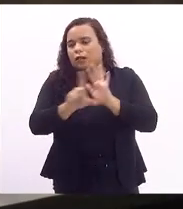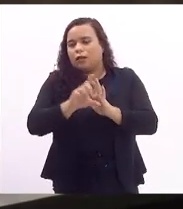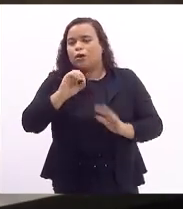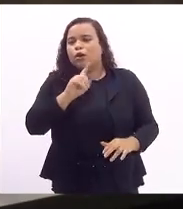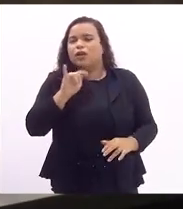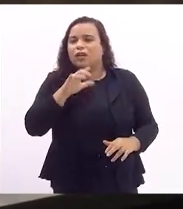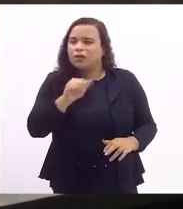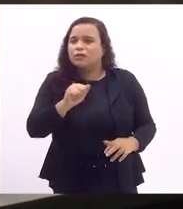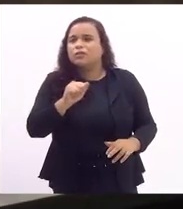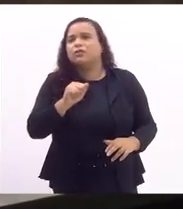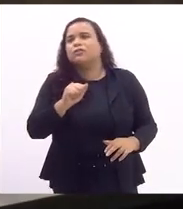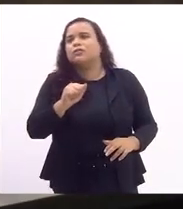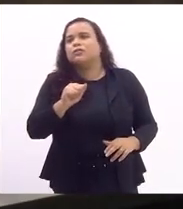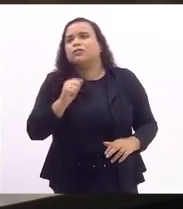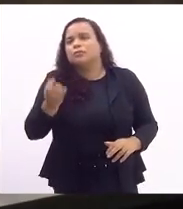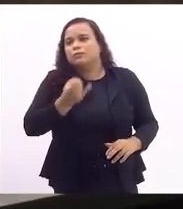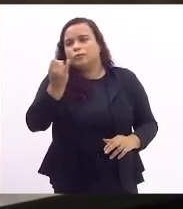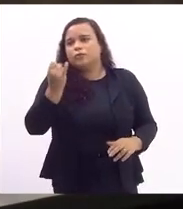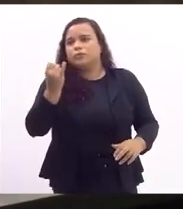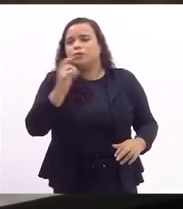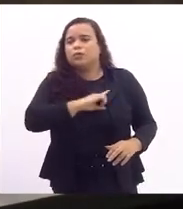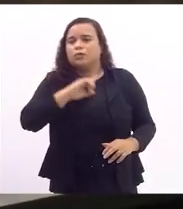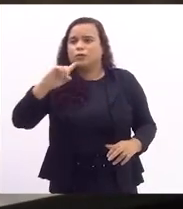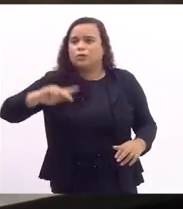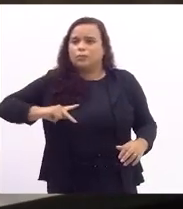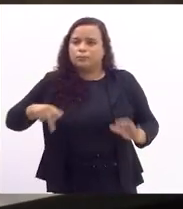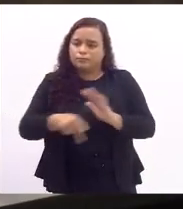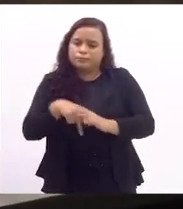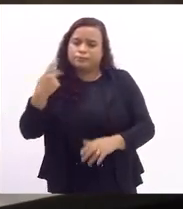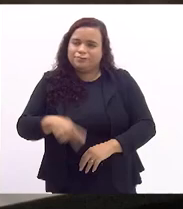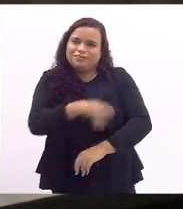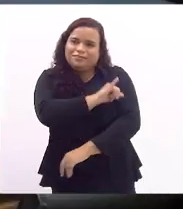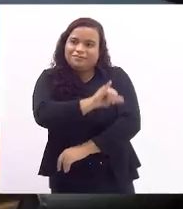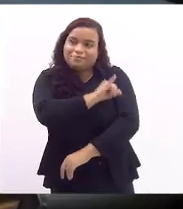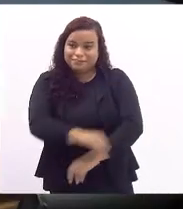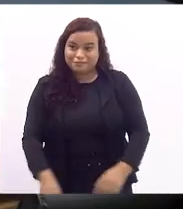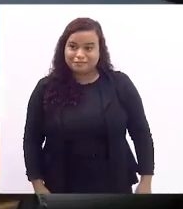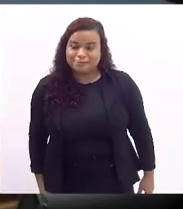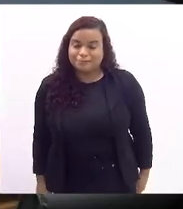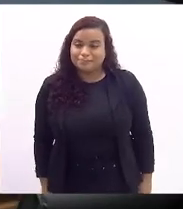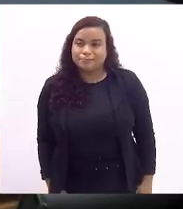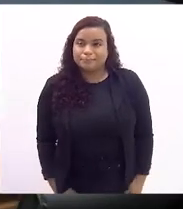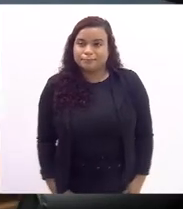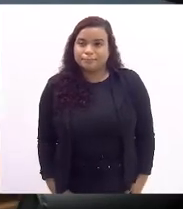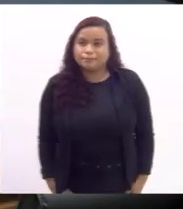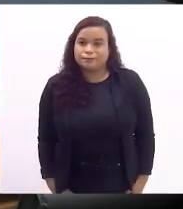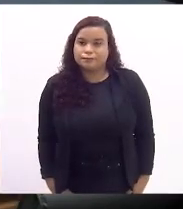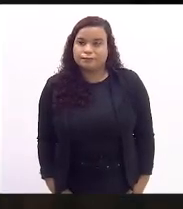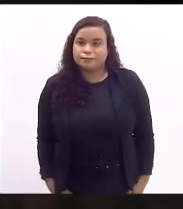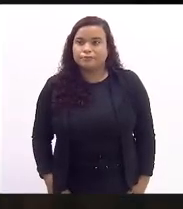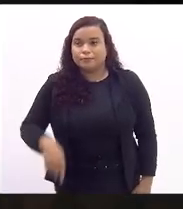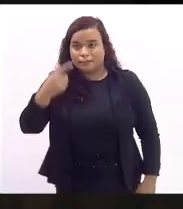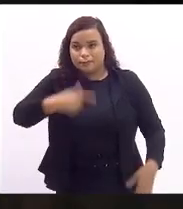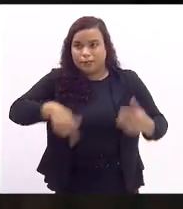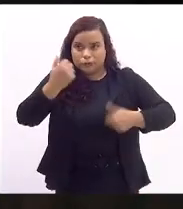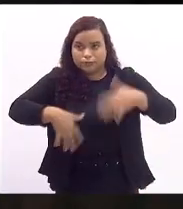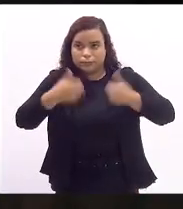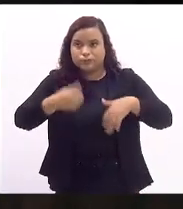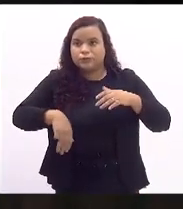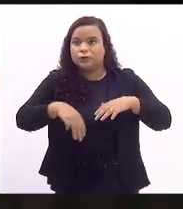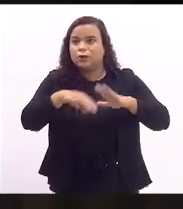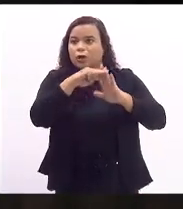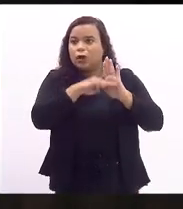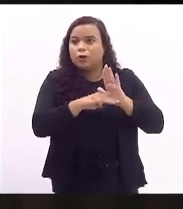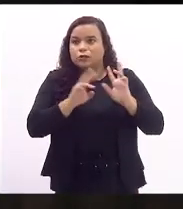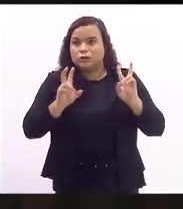Orgânica da nossa tão querida importante Defensoria Pública do Estado do Rio de Janeiro há nada mais a falar na